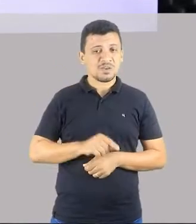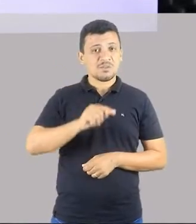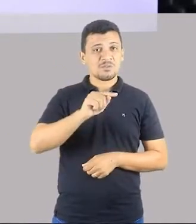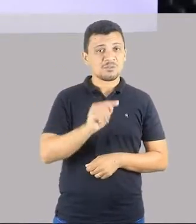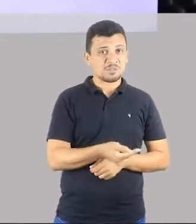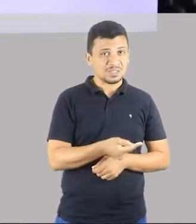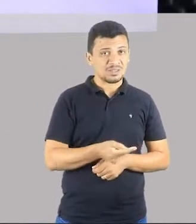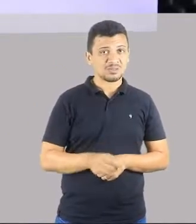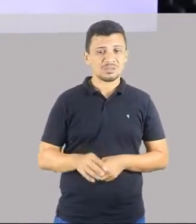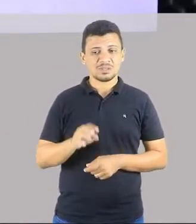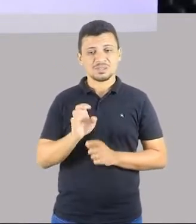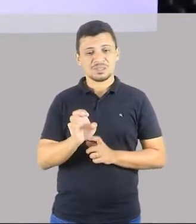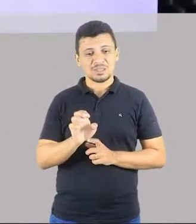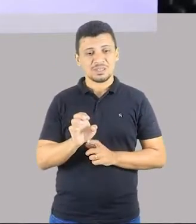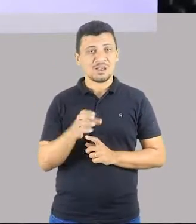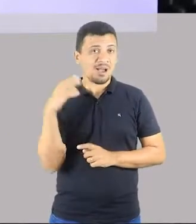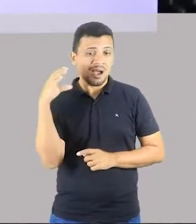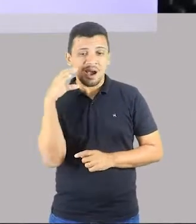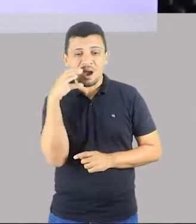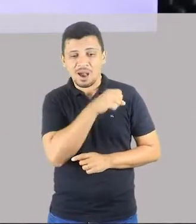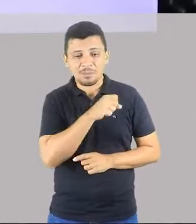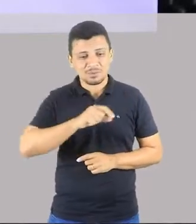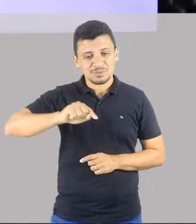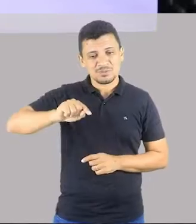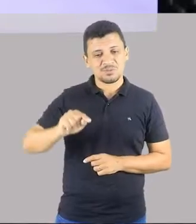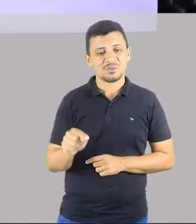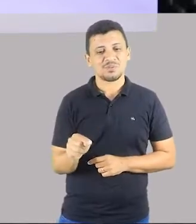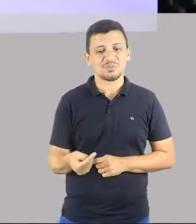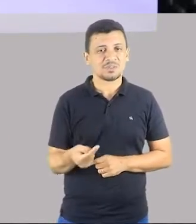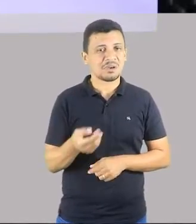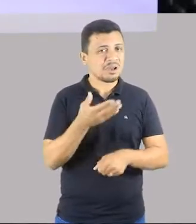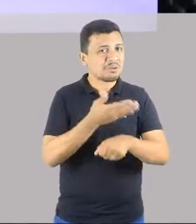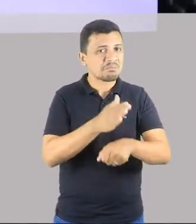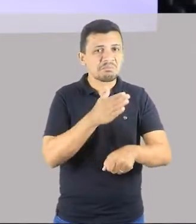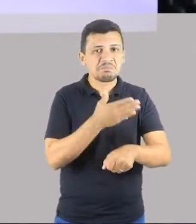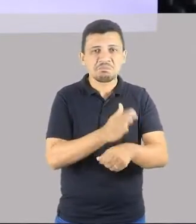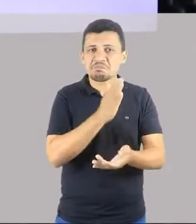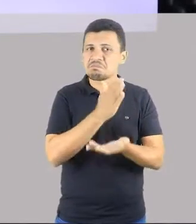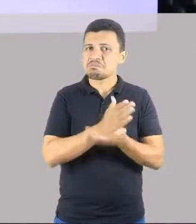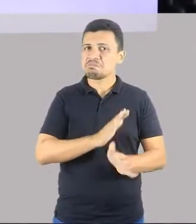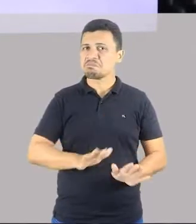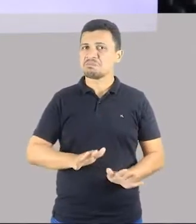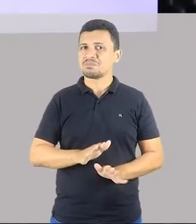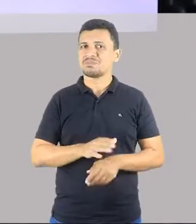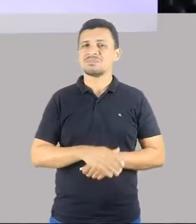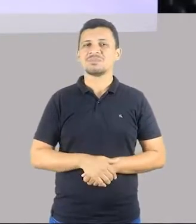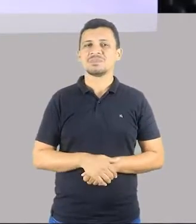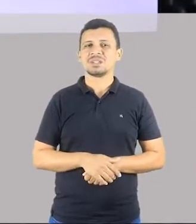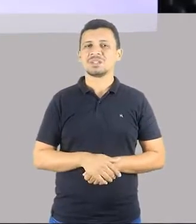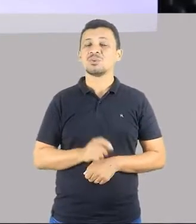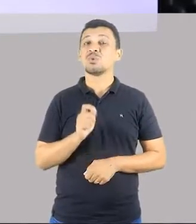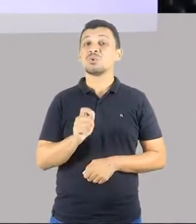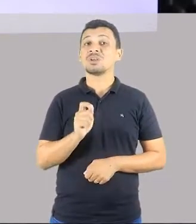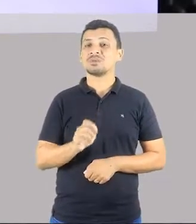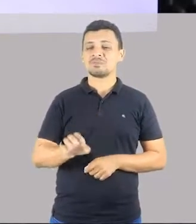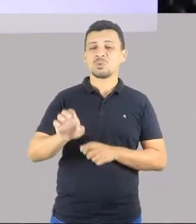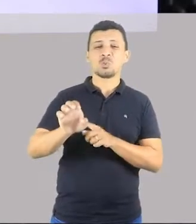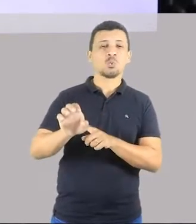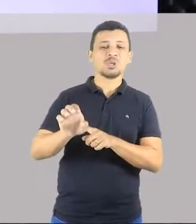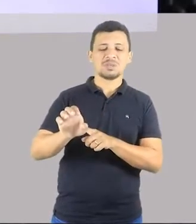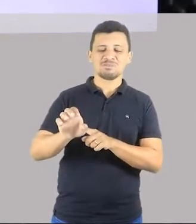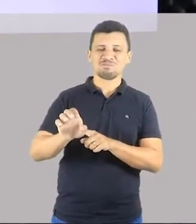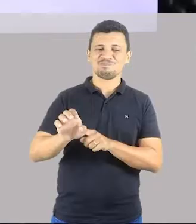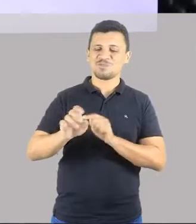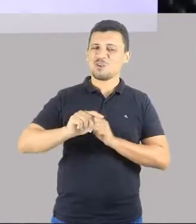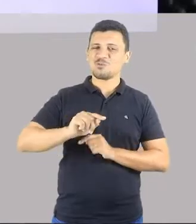e, no instante, a tarefa estava cumprida. O que aconteceu aí? Lembra que eu disse? O I dispensa